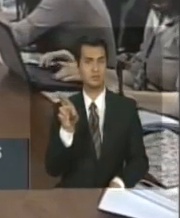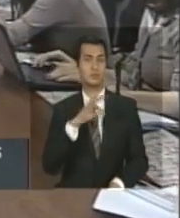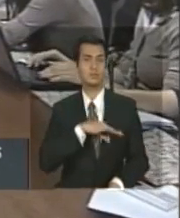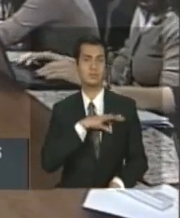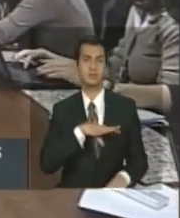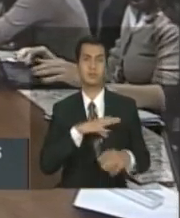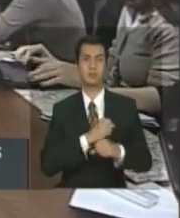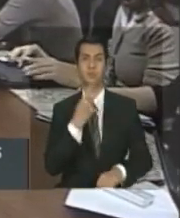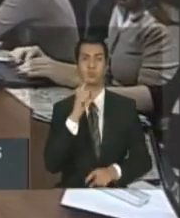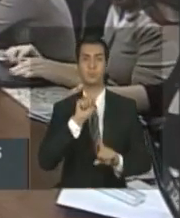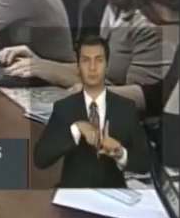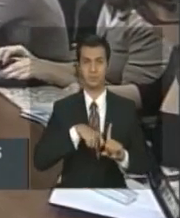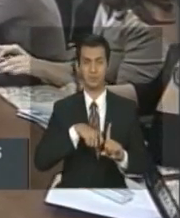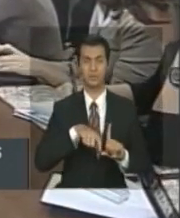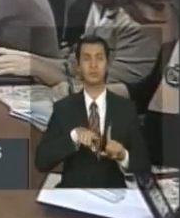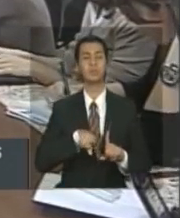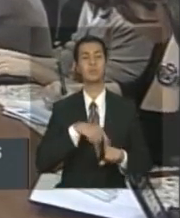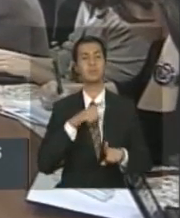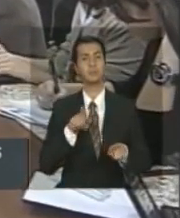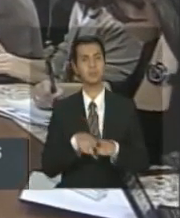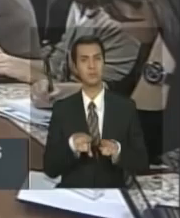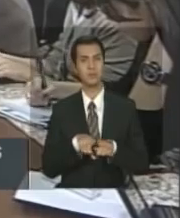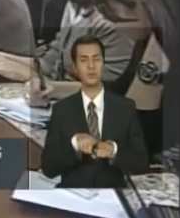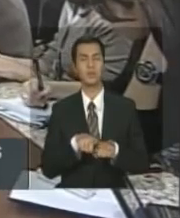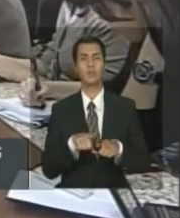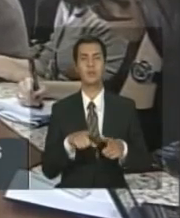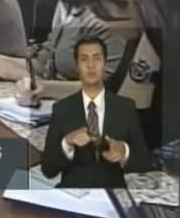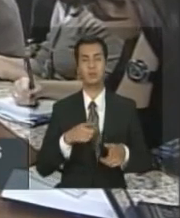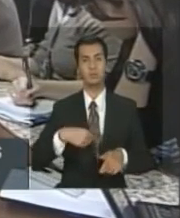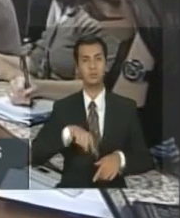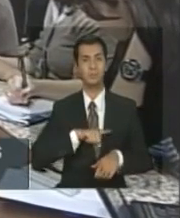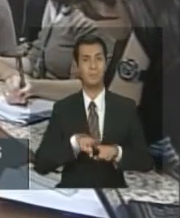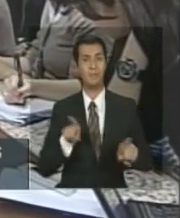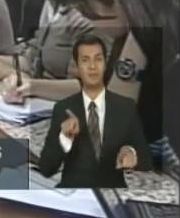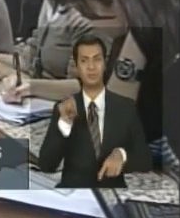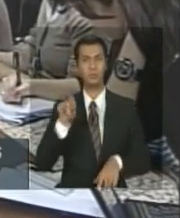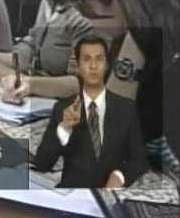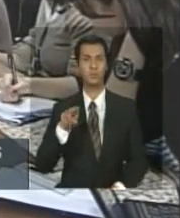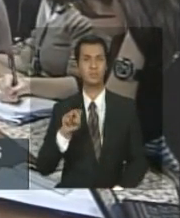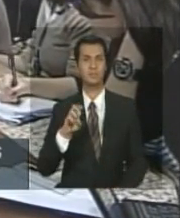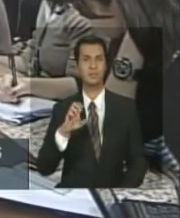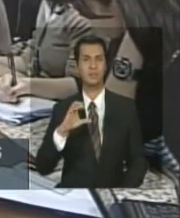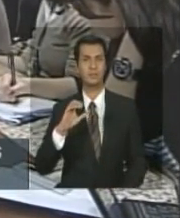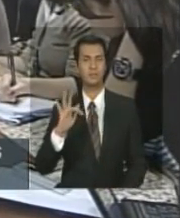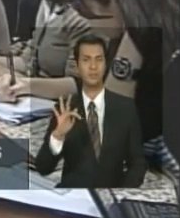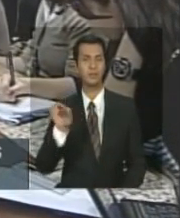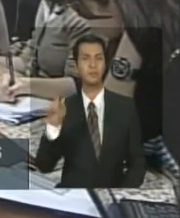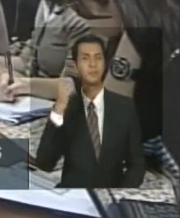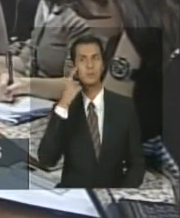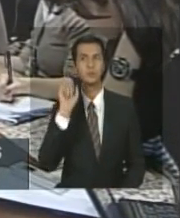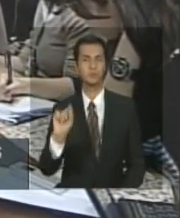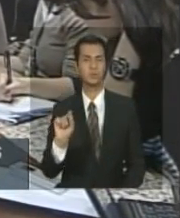importante é a tendência. Porque o número deles está variando, porque eles pegaram 1/4 de salário mínimo...